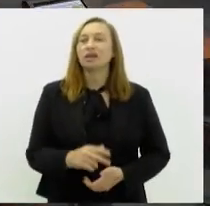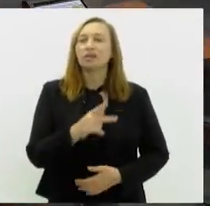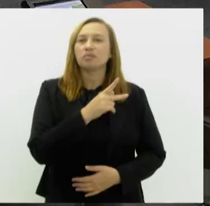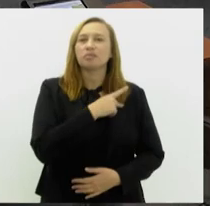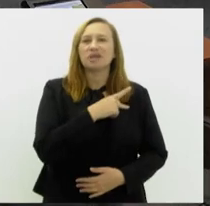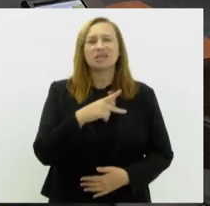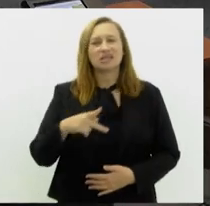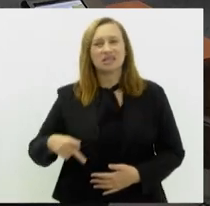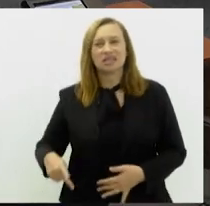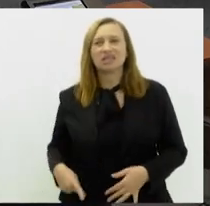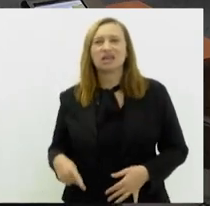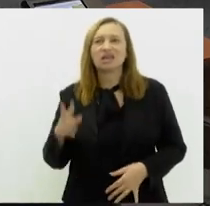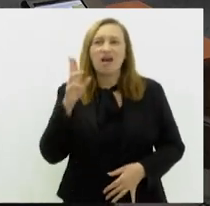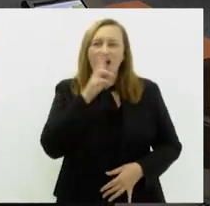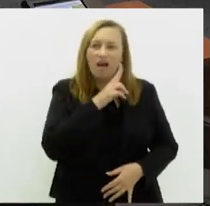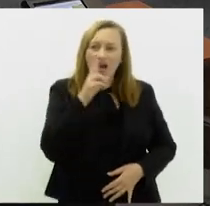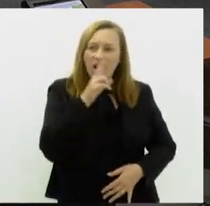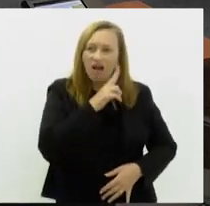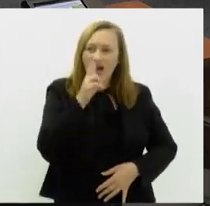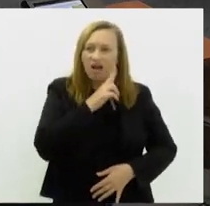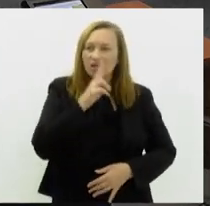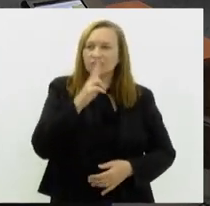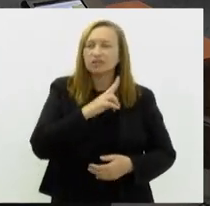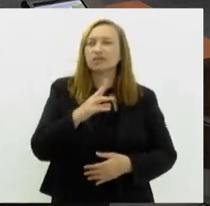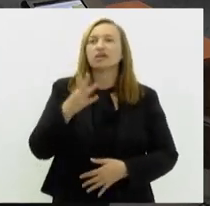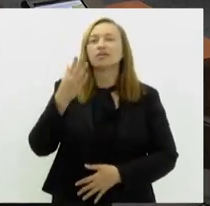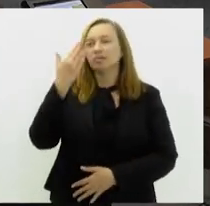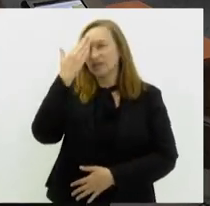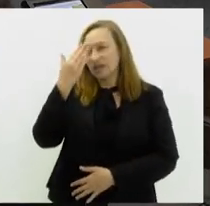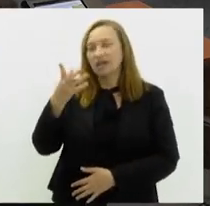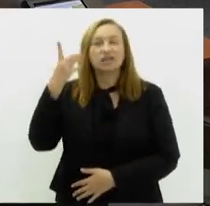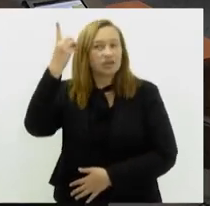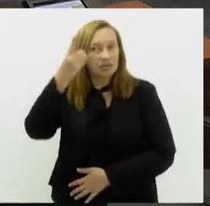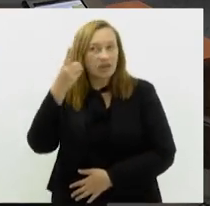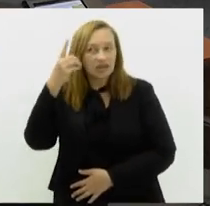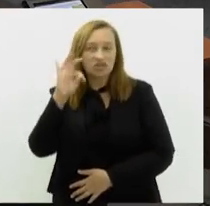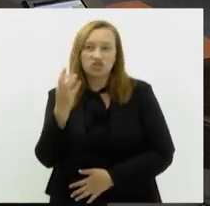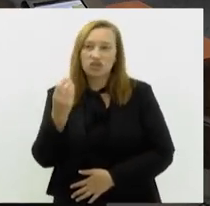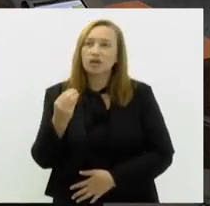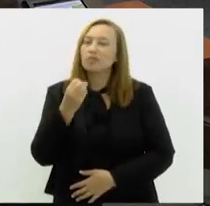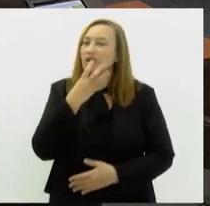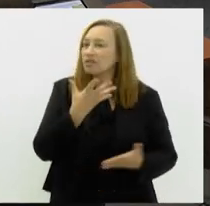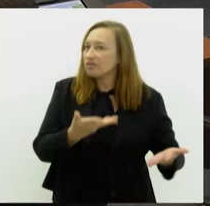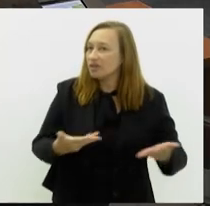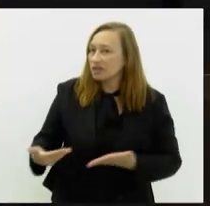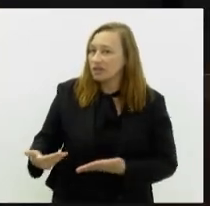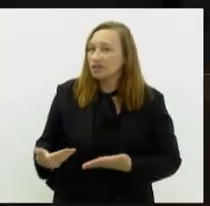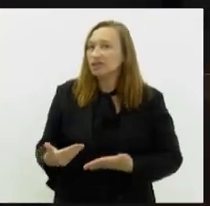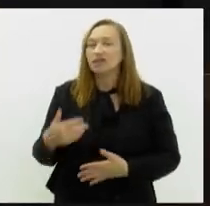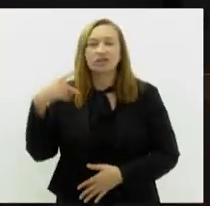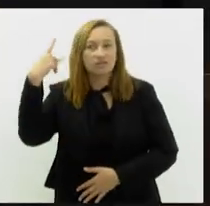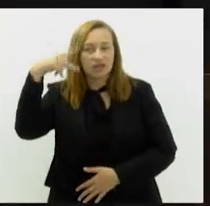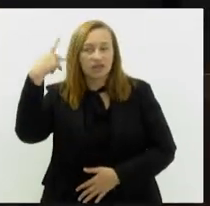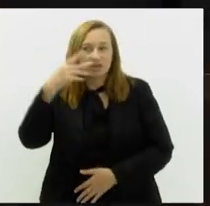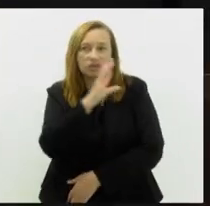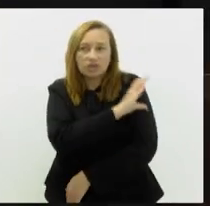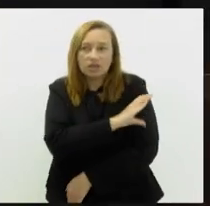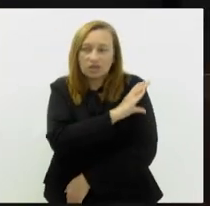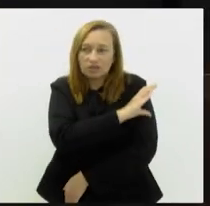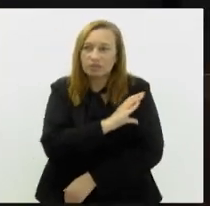Presidente, rapidamente. Obrigado, deputado Tiago. Seja bem-vindo aí, nosso irmão, vereador de Campos,